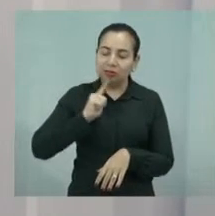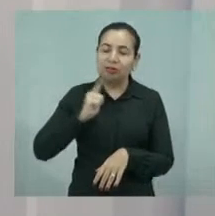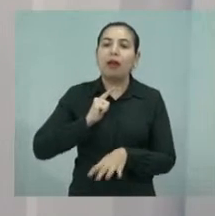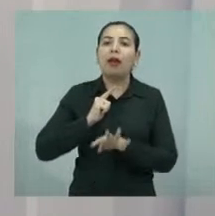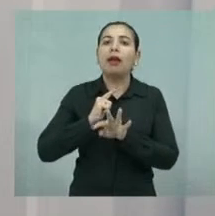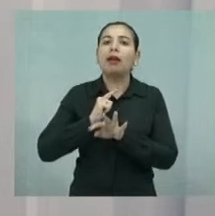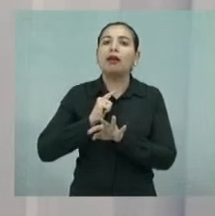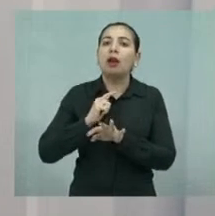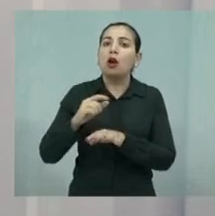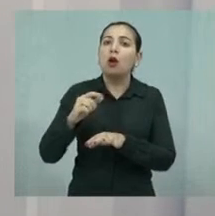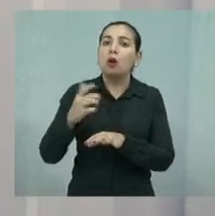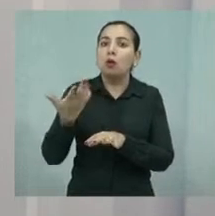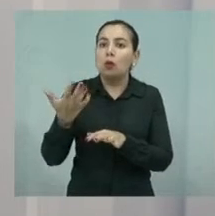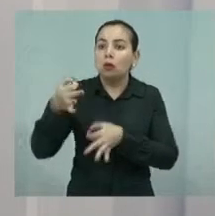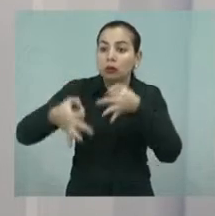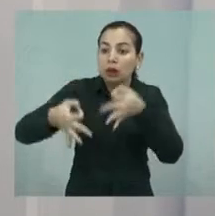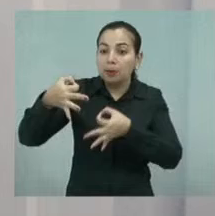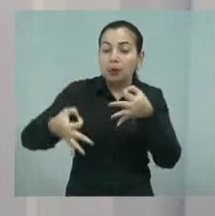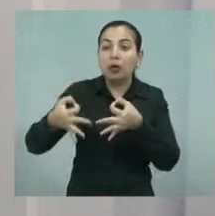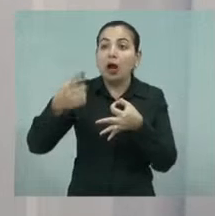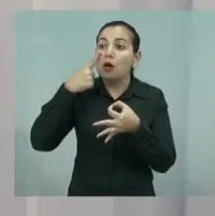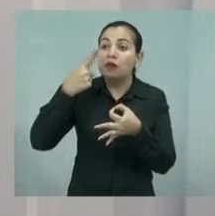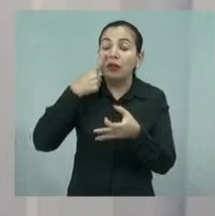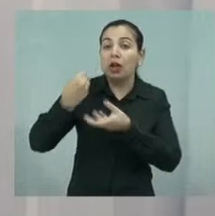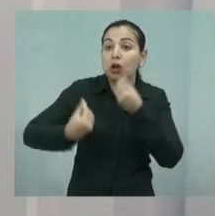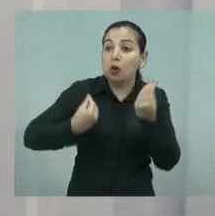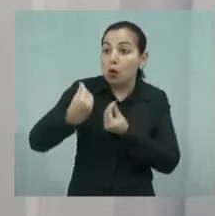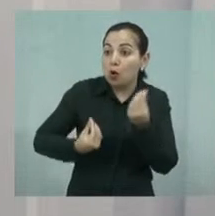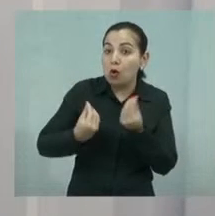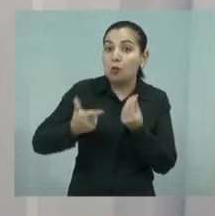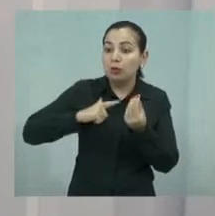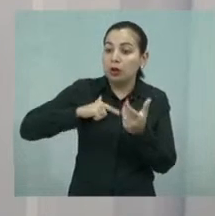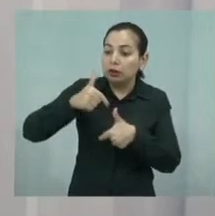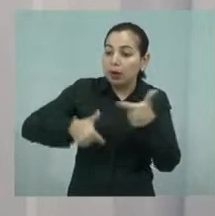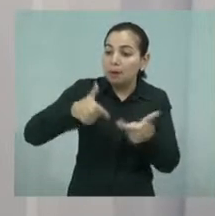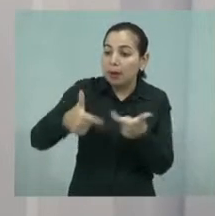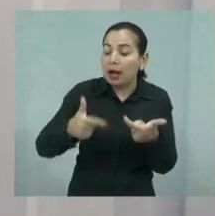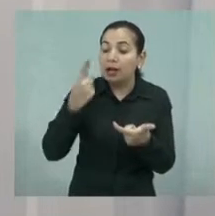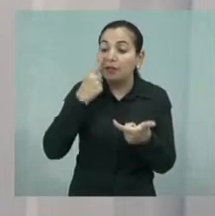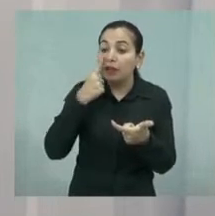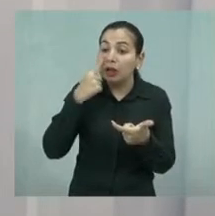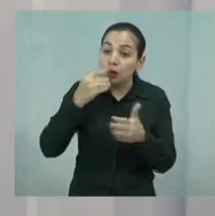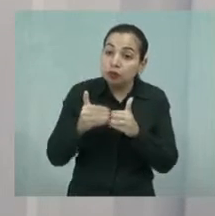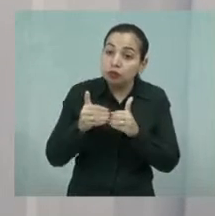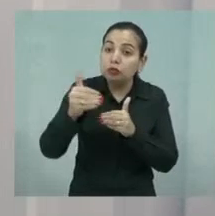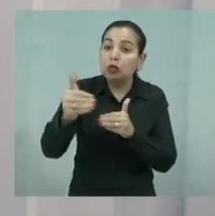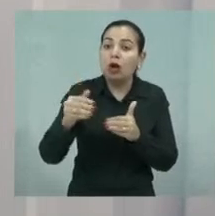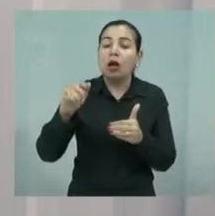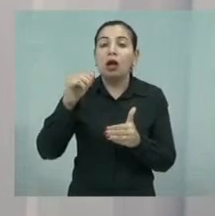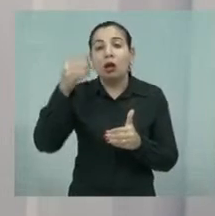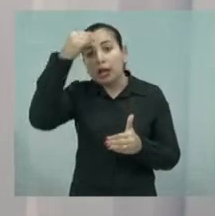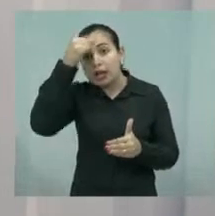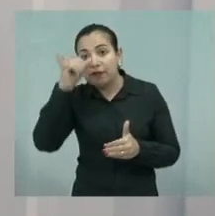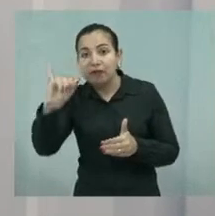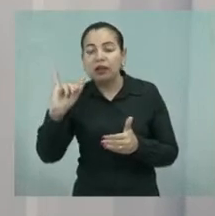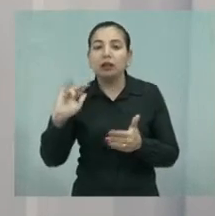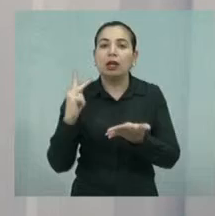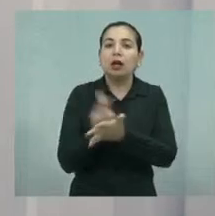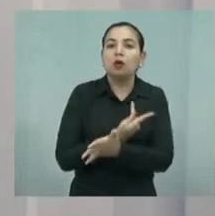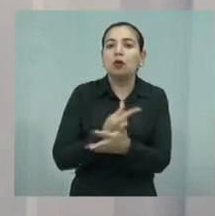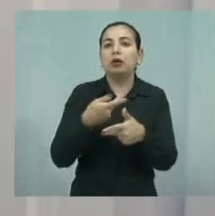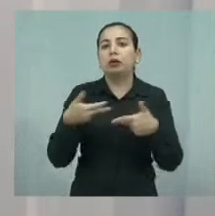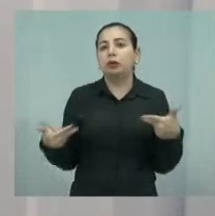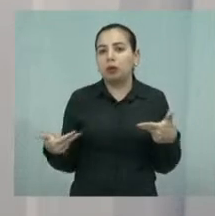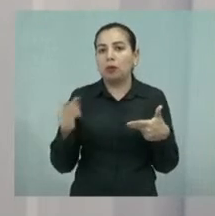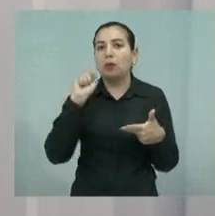mais atuante no sentido de evitar que ocorra alguma malversação de recursos públicos e que aqueles